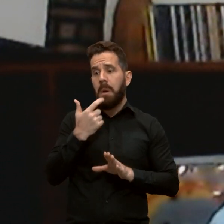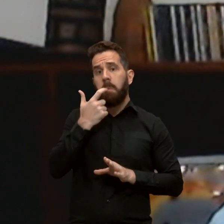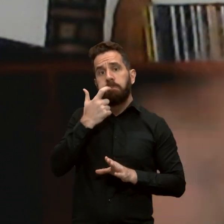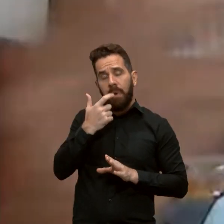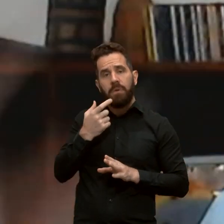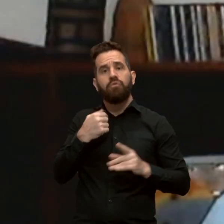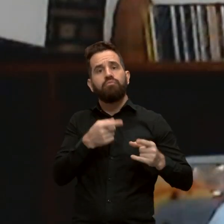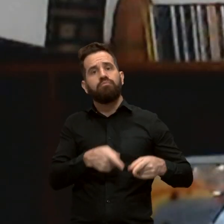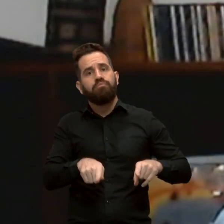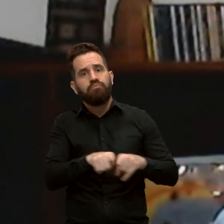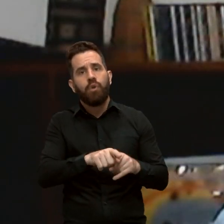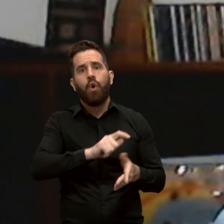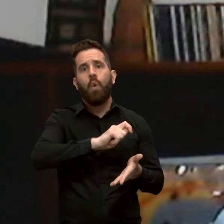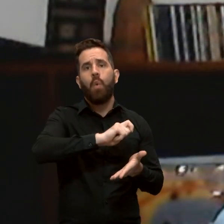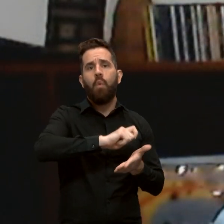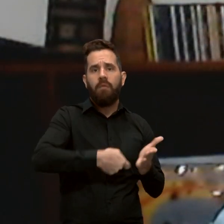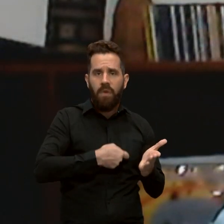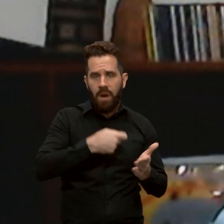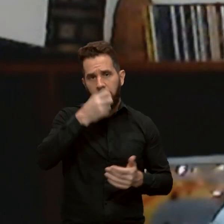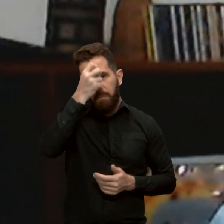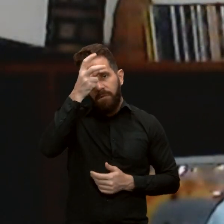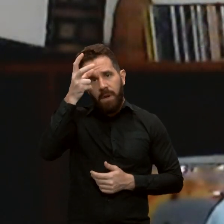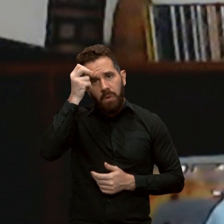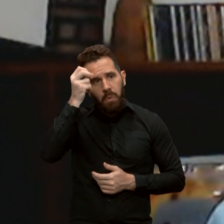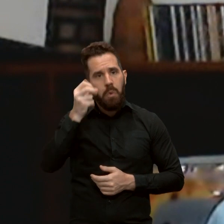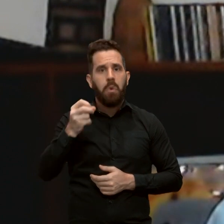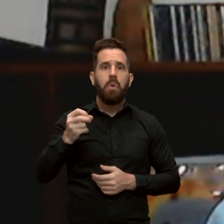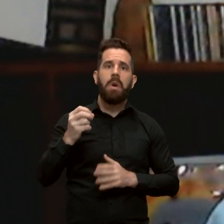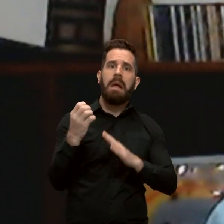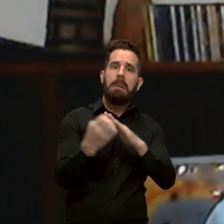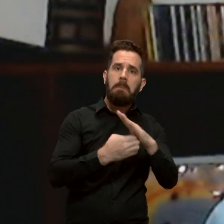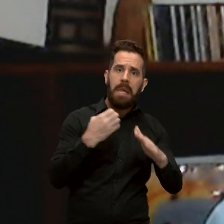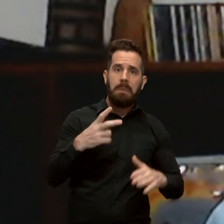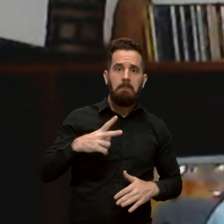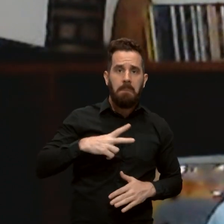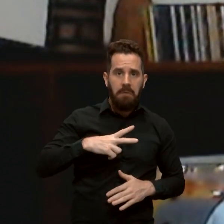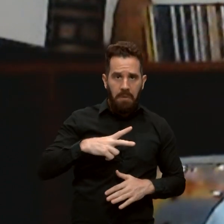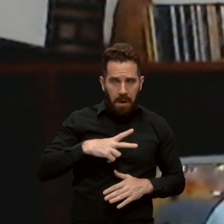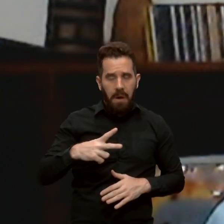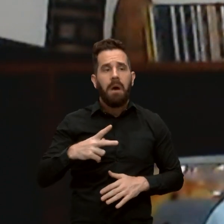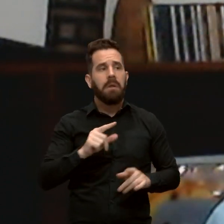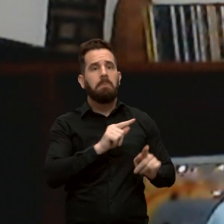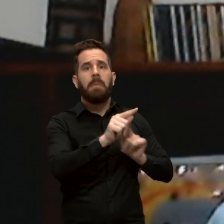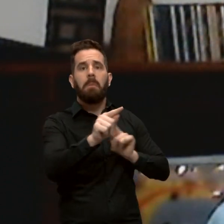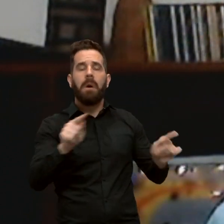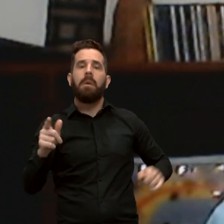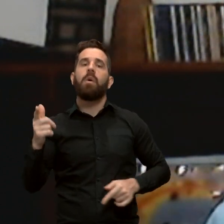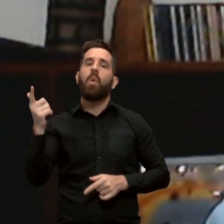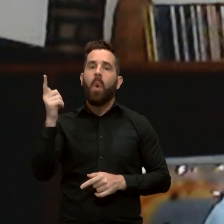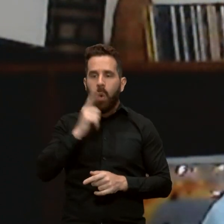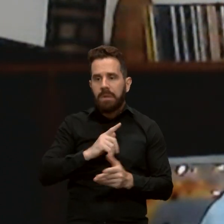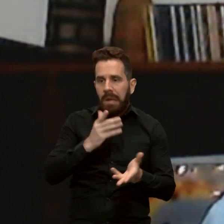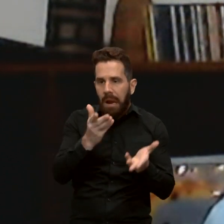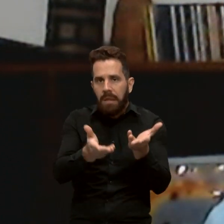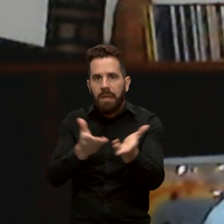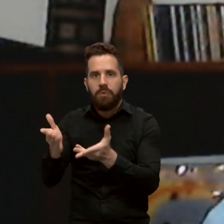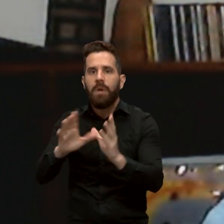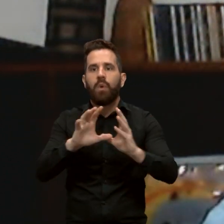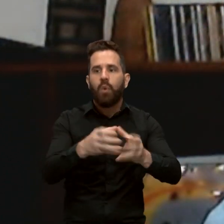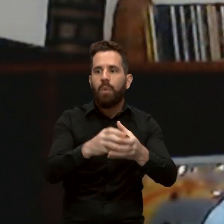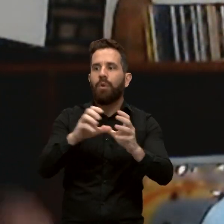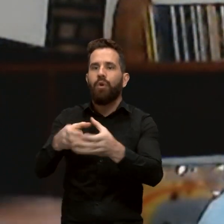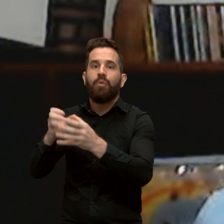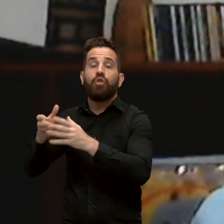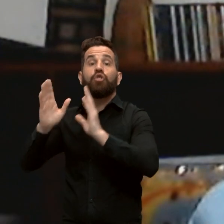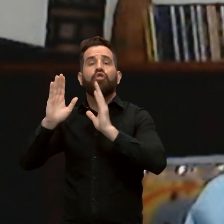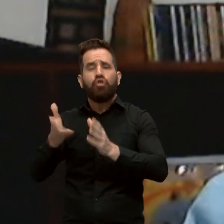algumas organizações até privadas, para dar o atendimento aos grupos que já praticamente